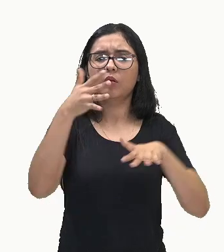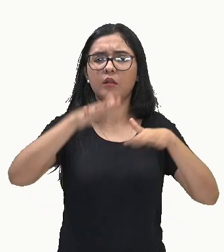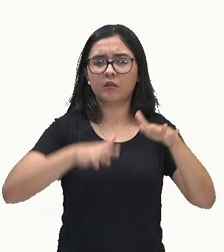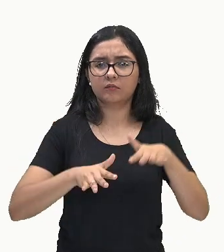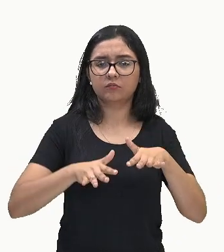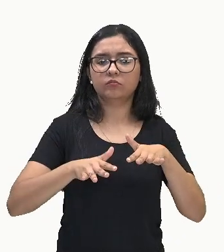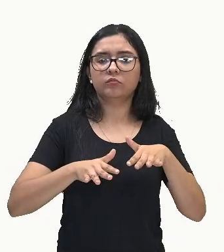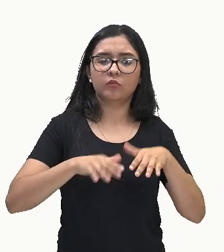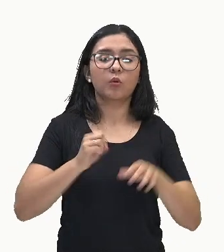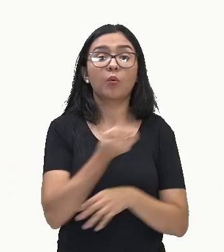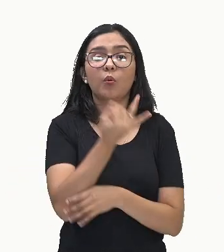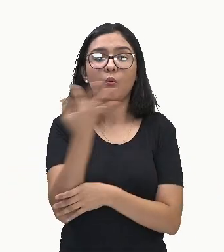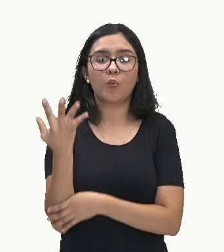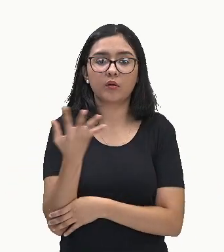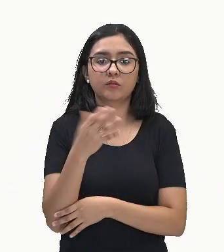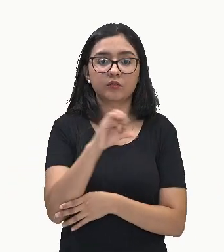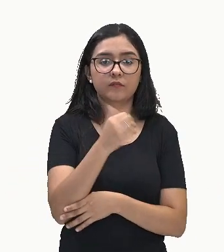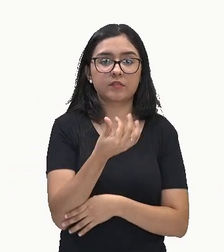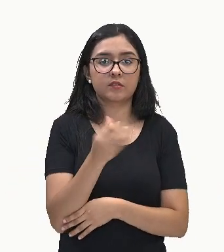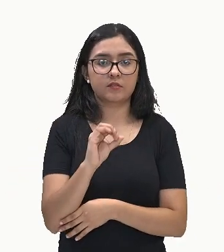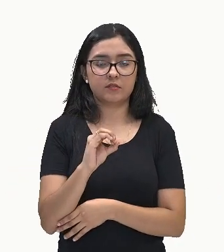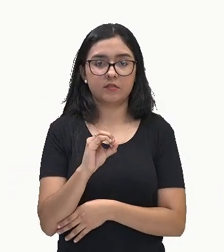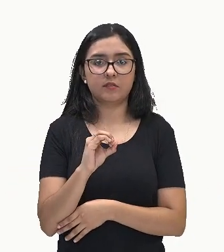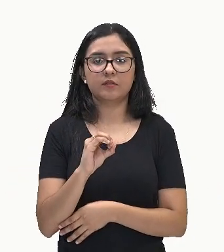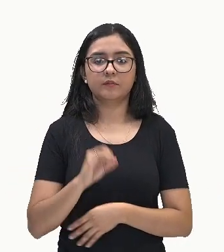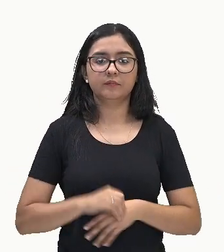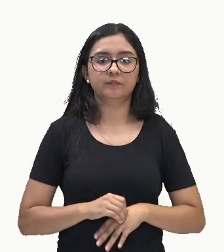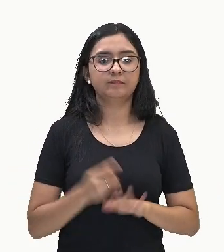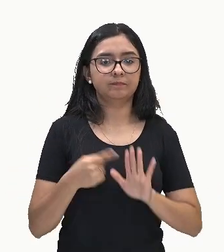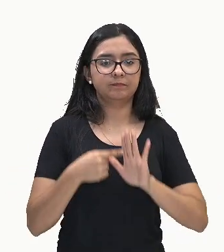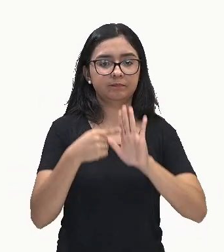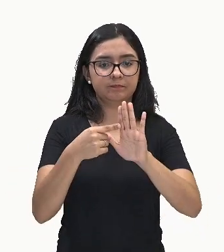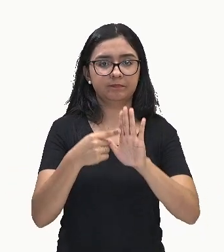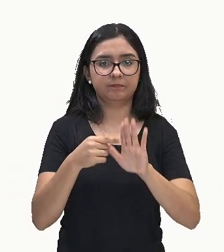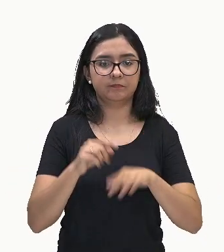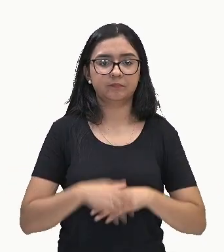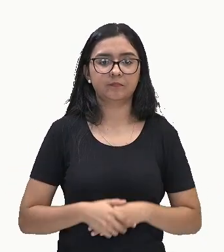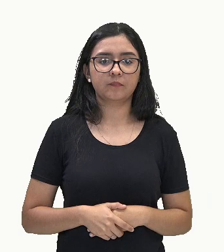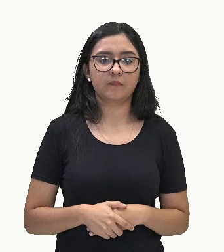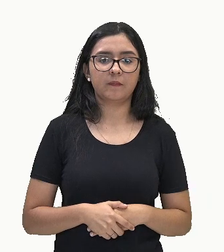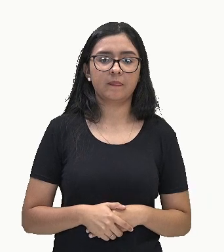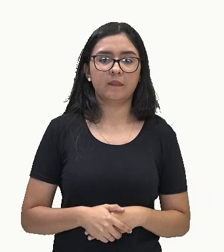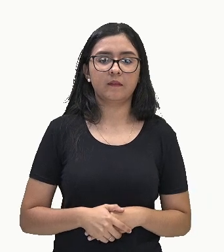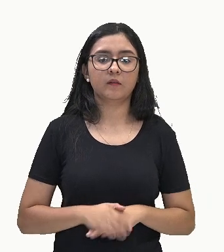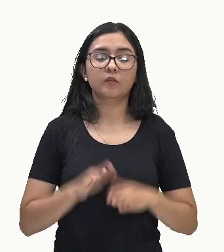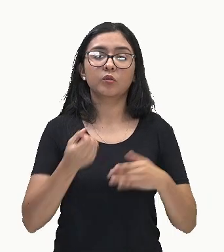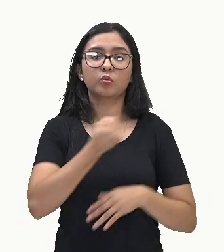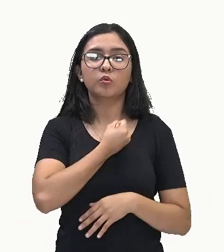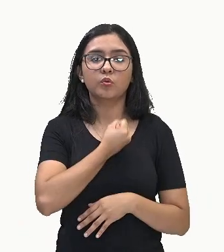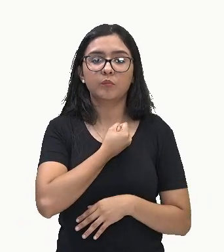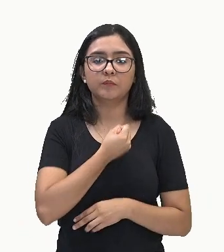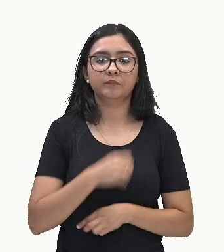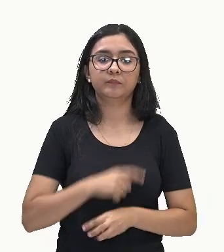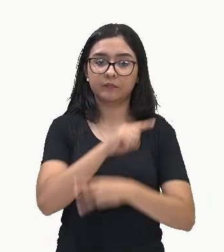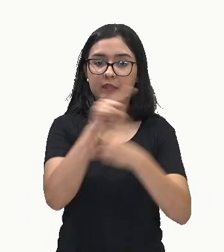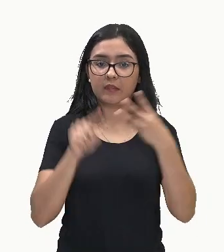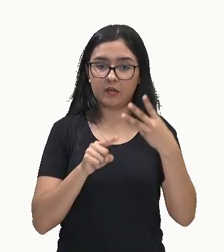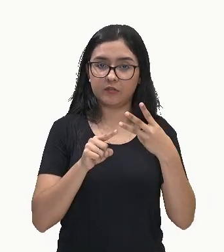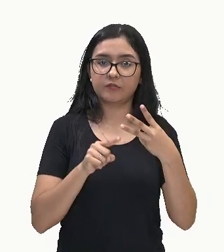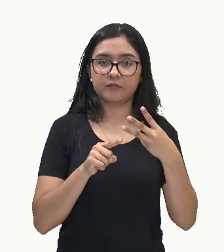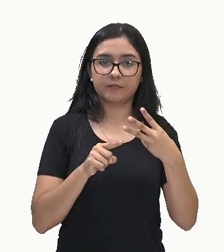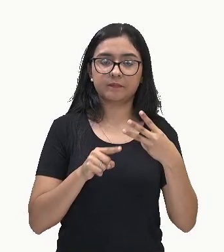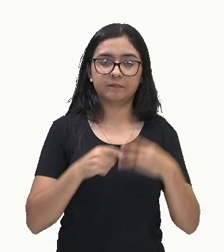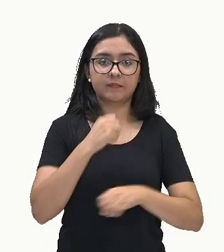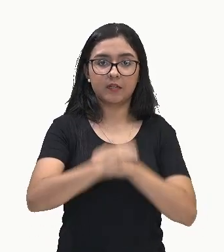foram vendidas 960 tá aqui número de anos TR